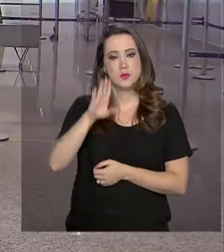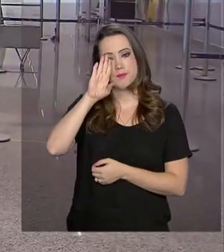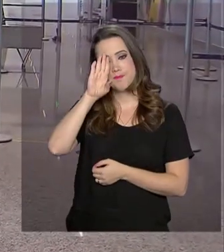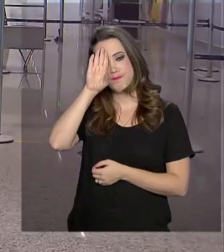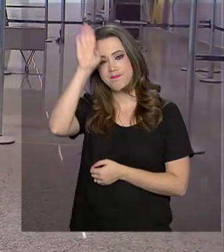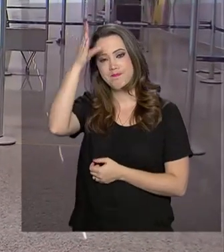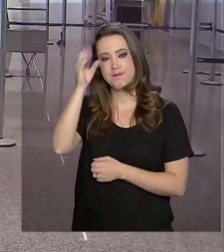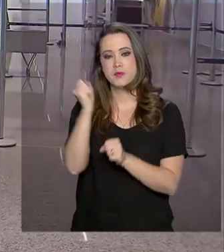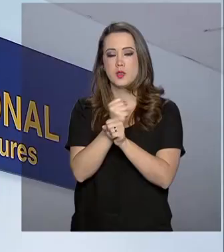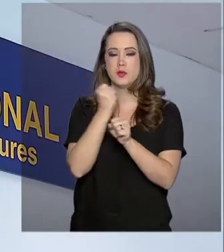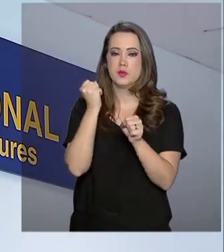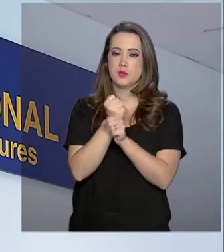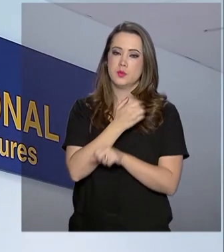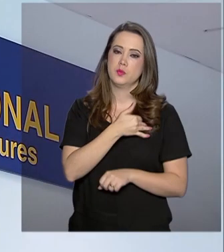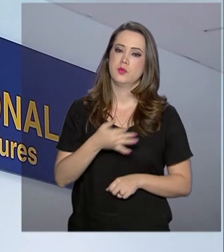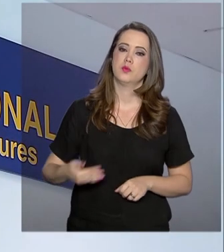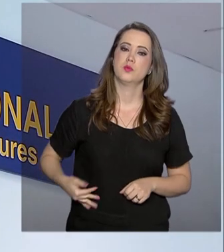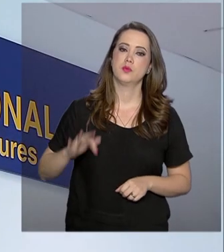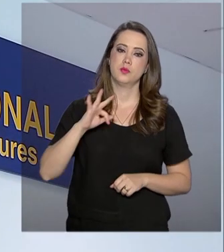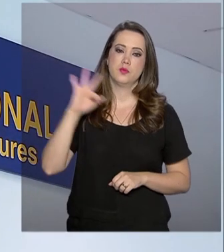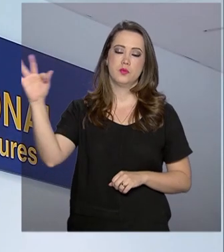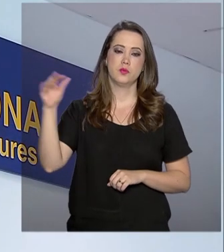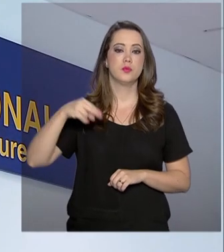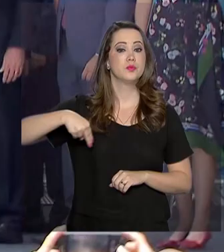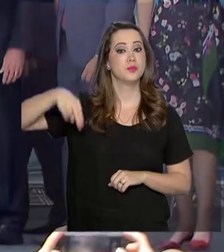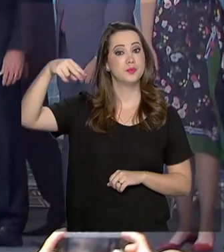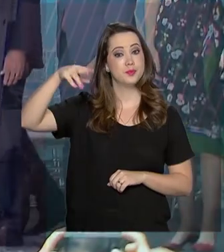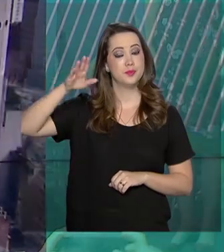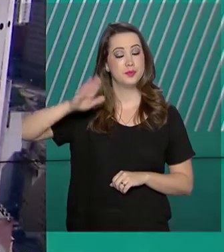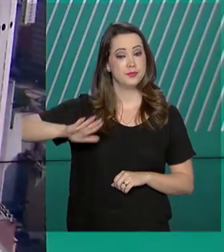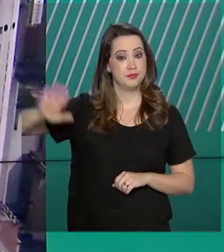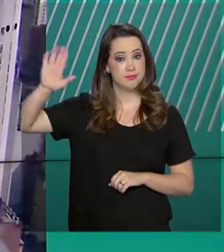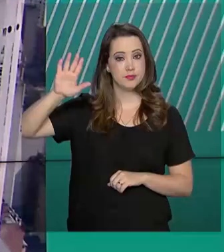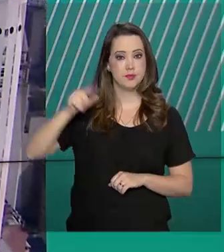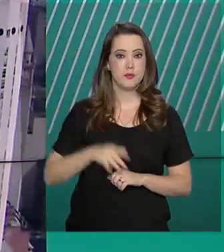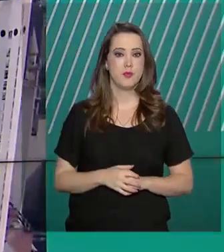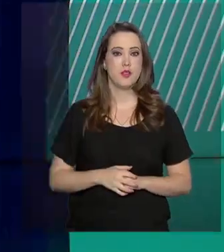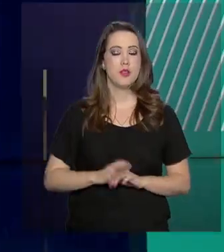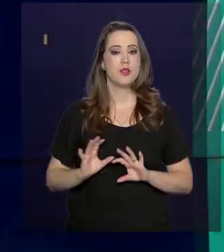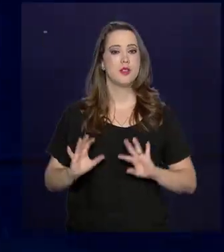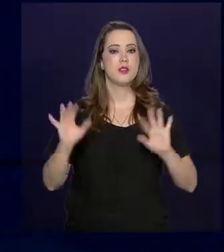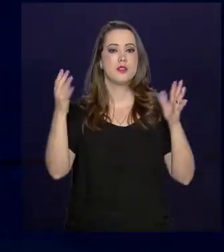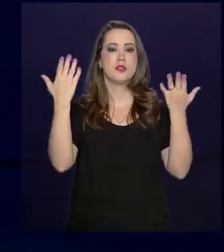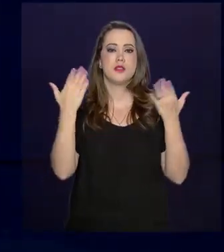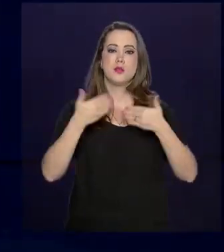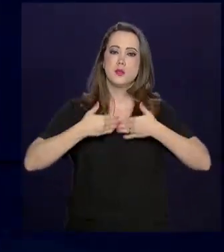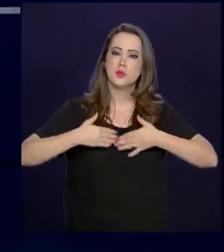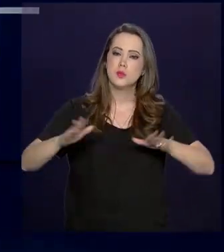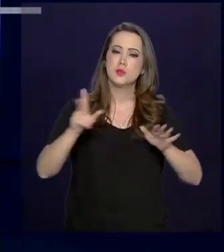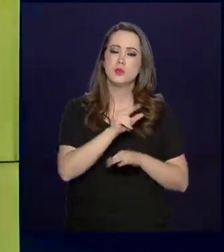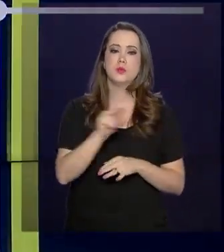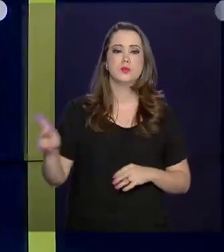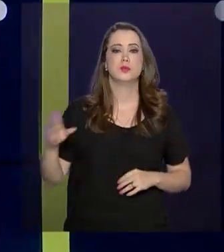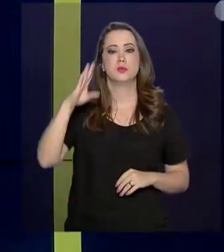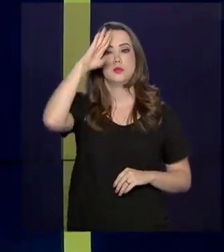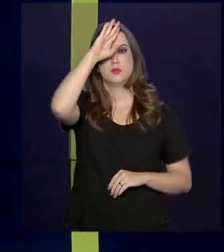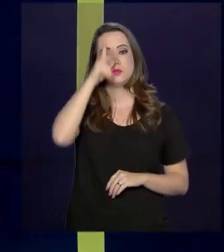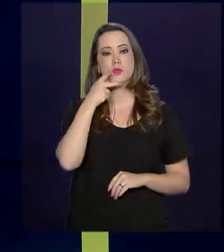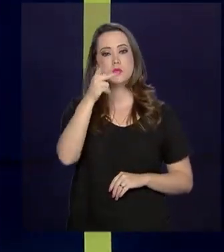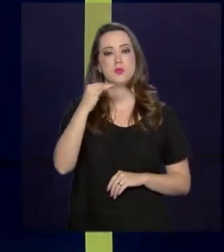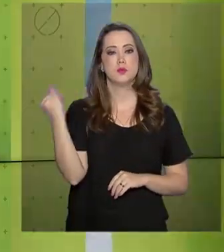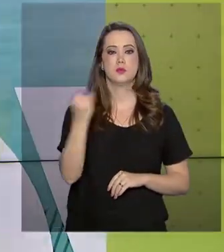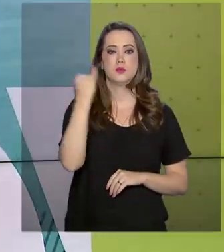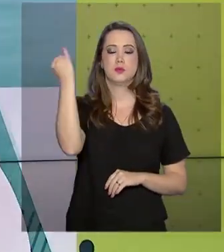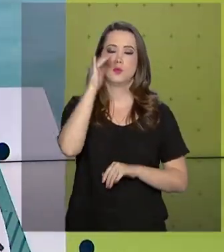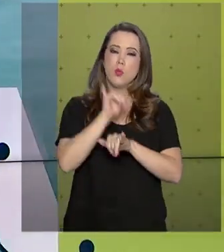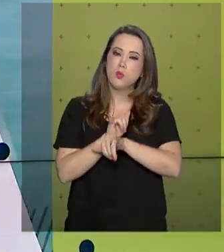é um dos principais empreendimentos do governo federal no norte do país. Na cerimônia de inauguração, o presidente Jair Bolsonaro falou